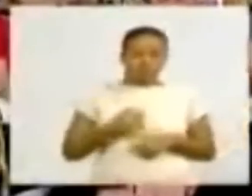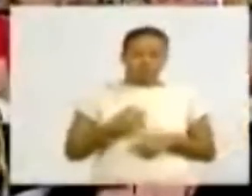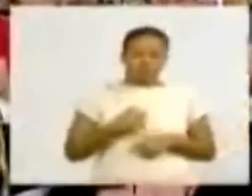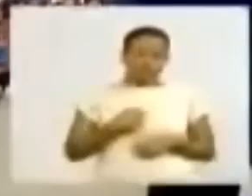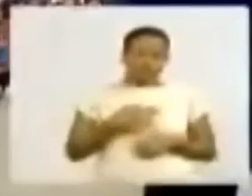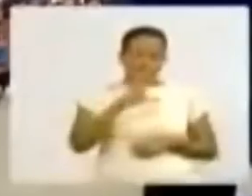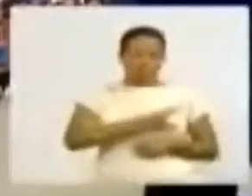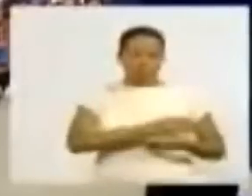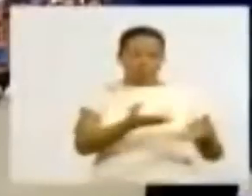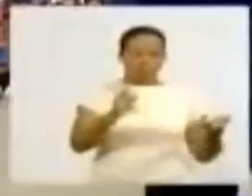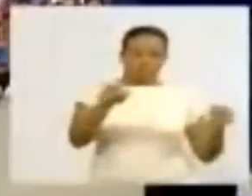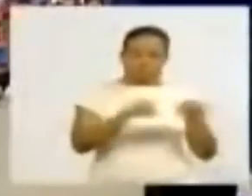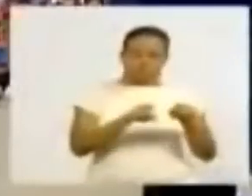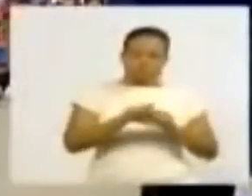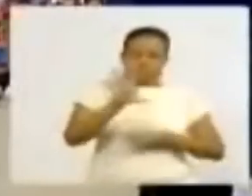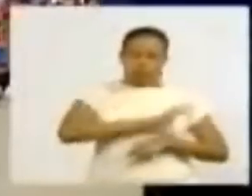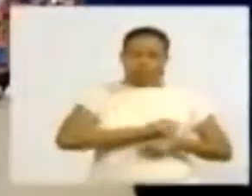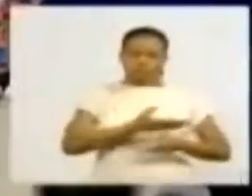amor que lhe falta.